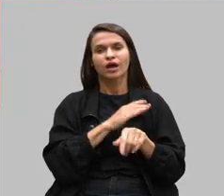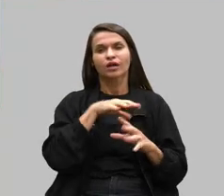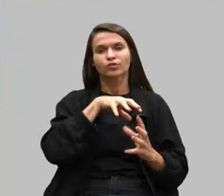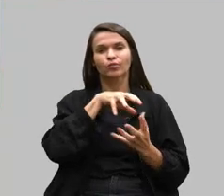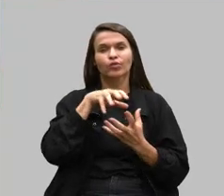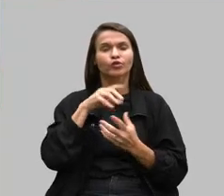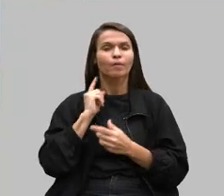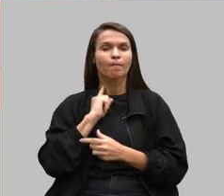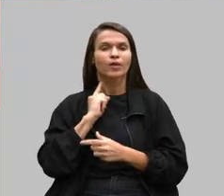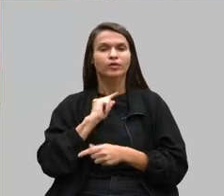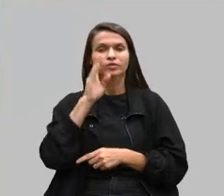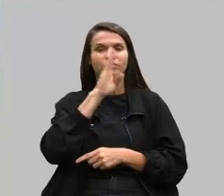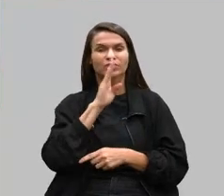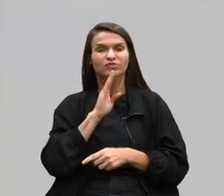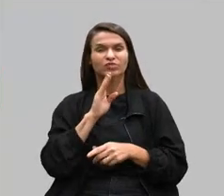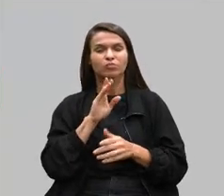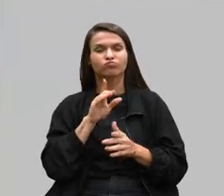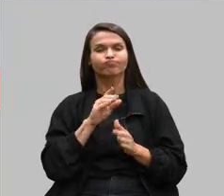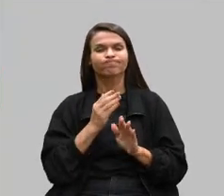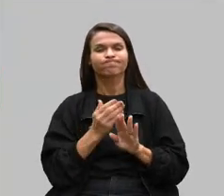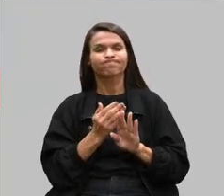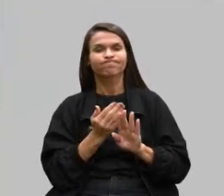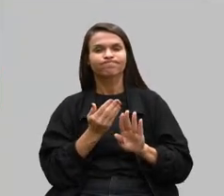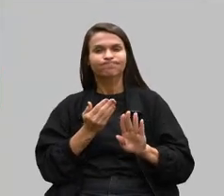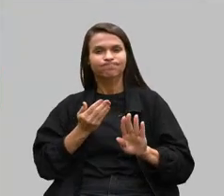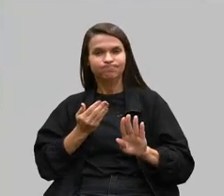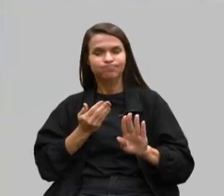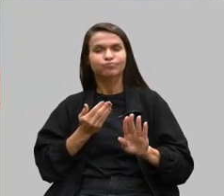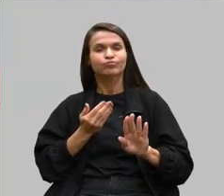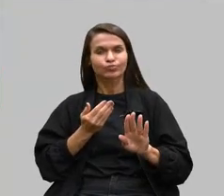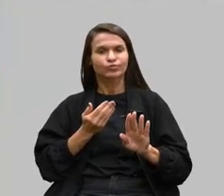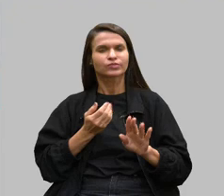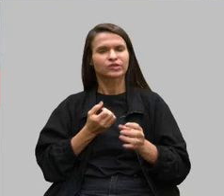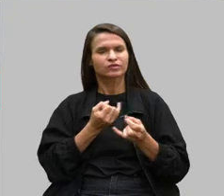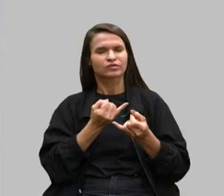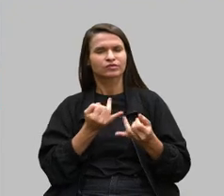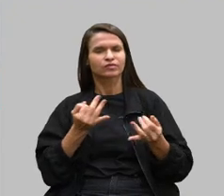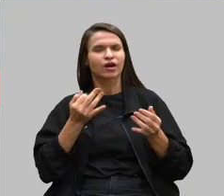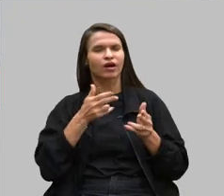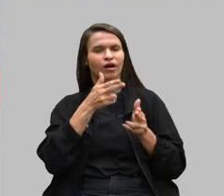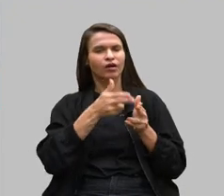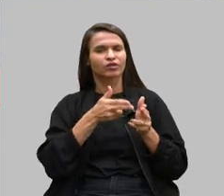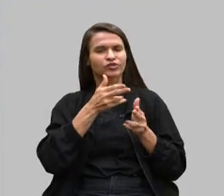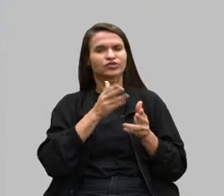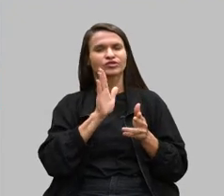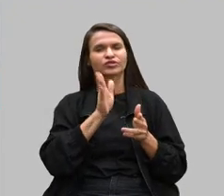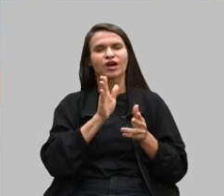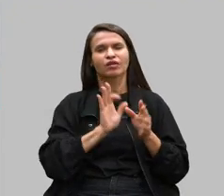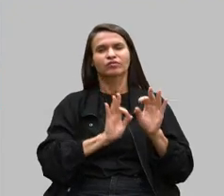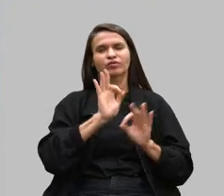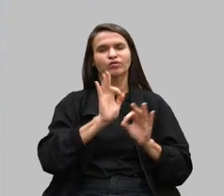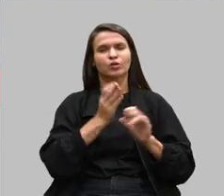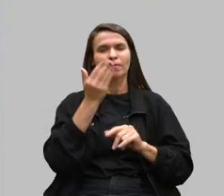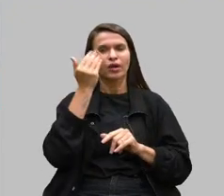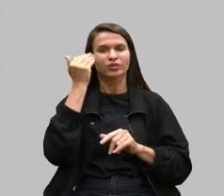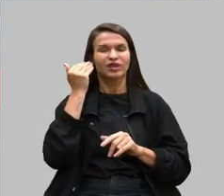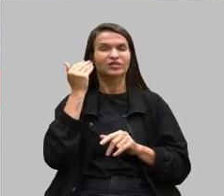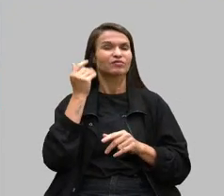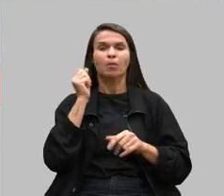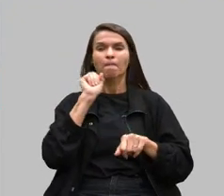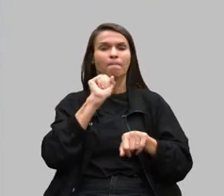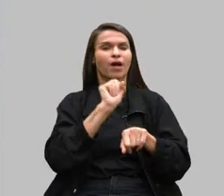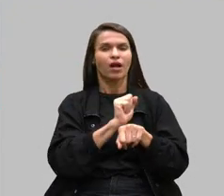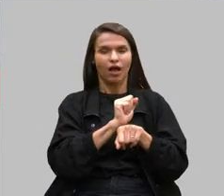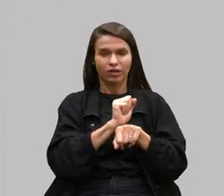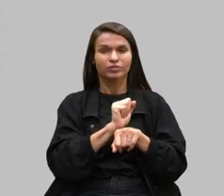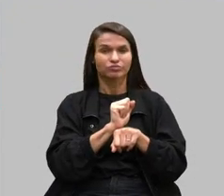e o Brasil tem ficado para trás e óbvio que tantas e tantas fias que já foram implantadas no passado que foram desativadas inclusive da nossa